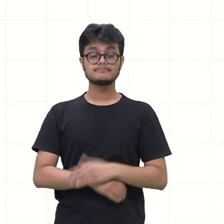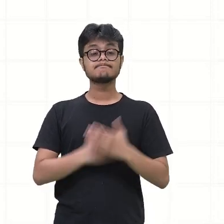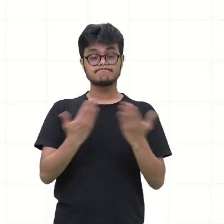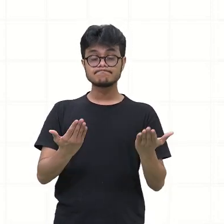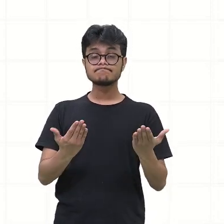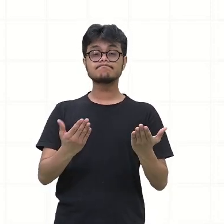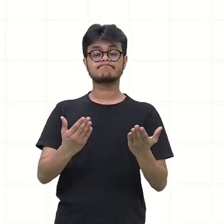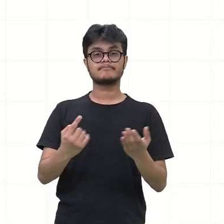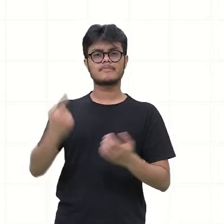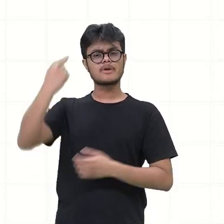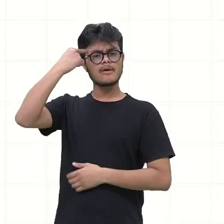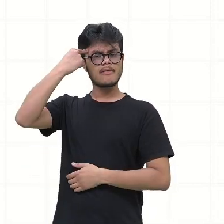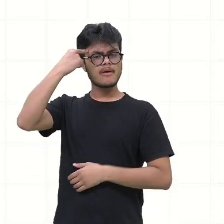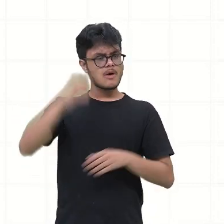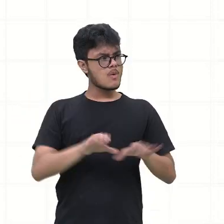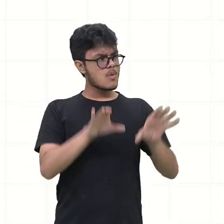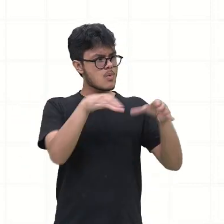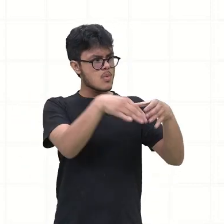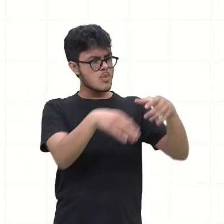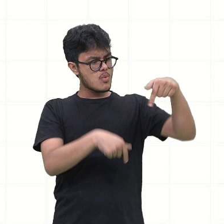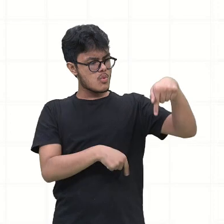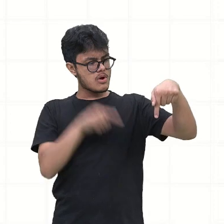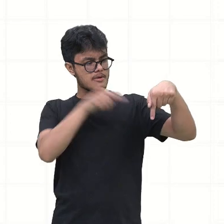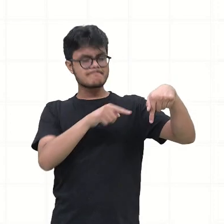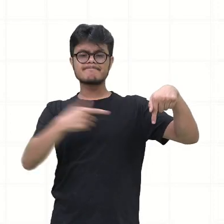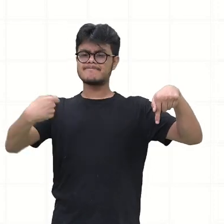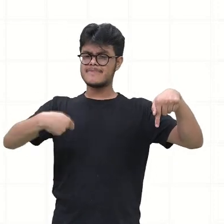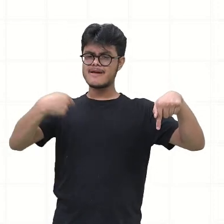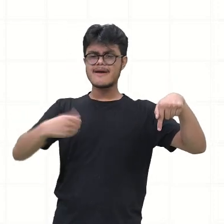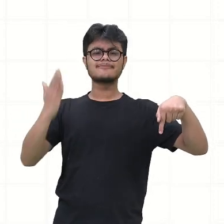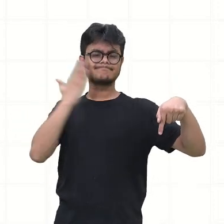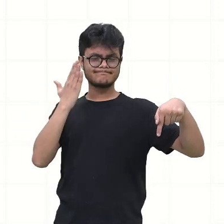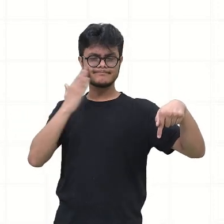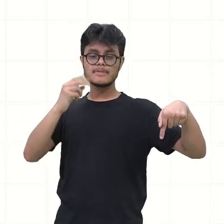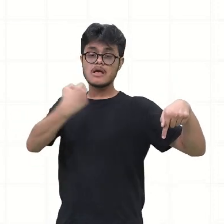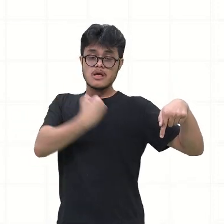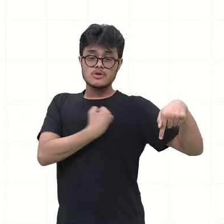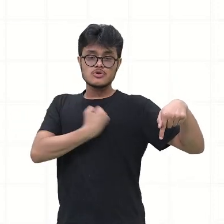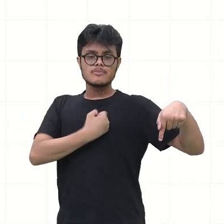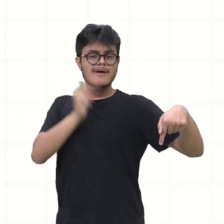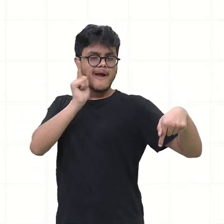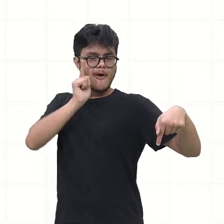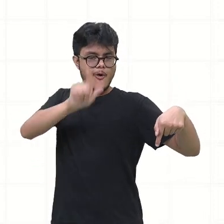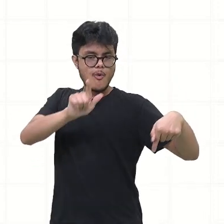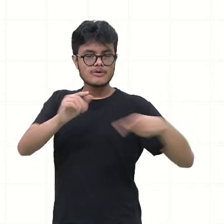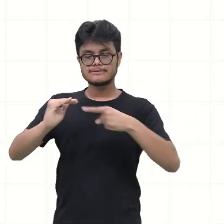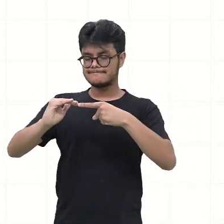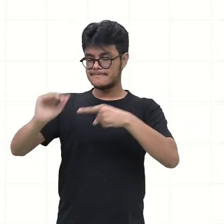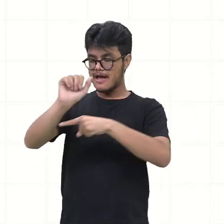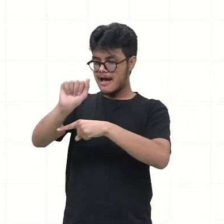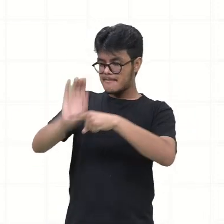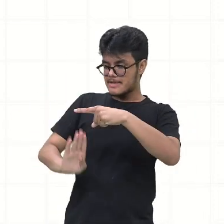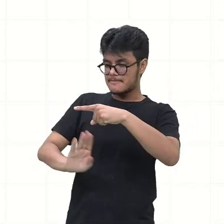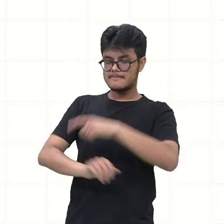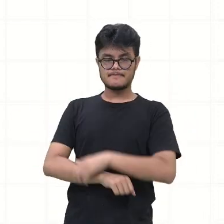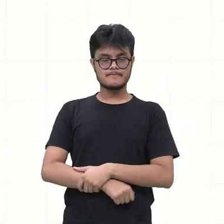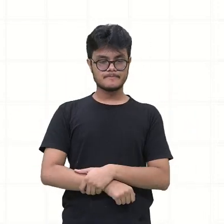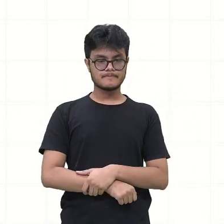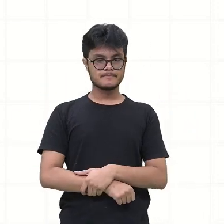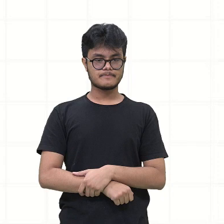que eu pensar em número racional, eu tenho que lembrar que são números que eu posso escrever como sendo uma fração.